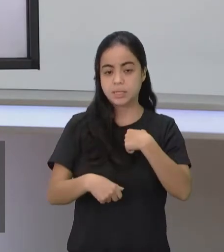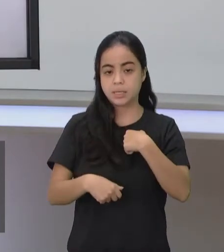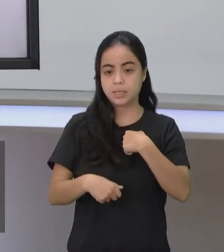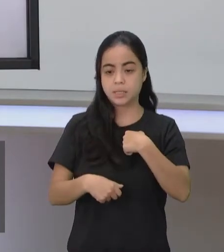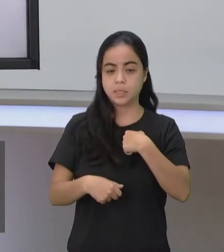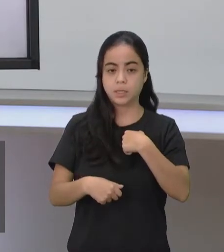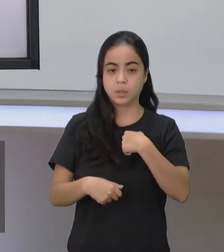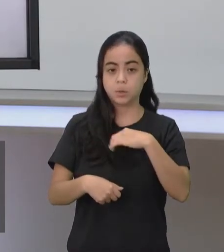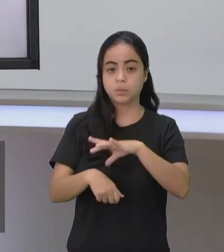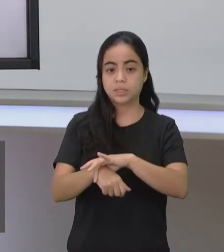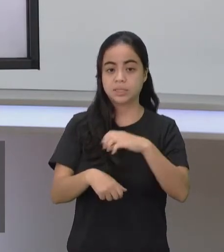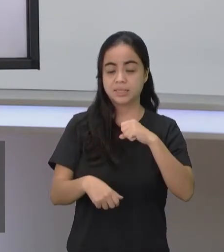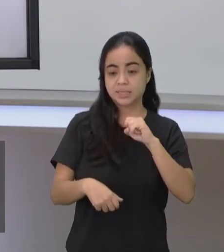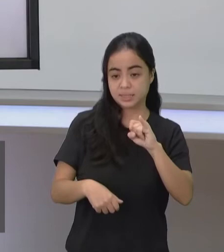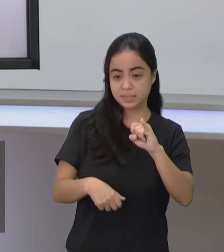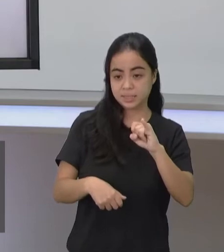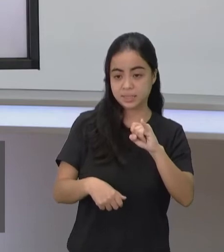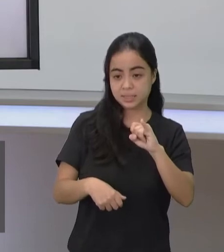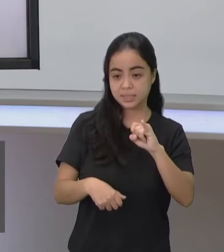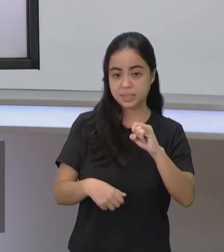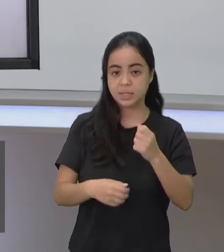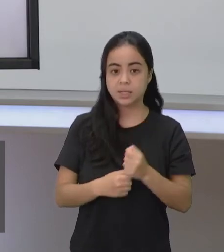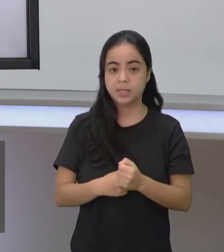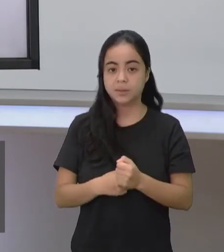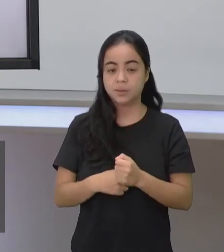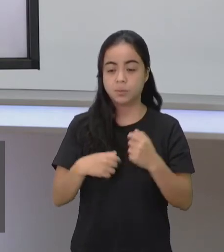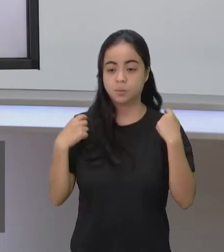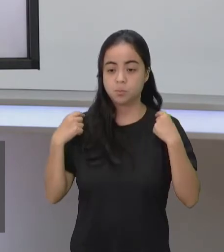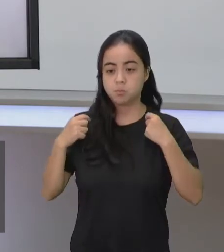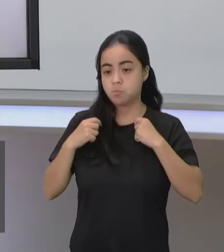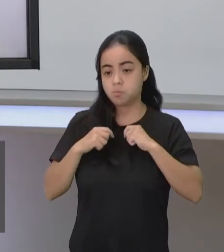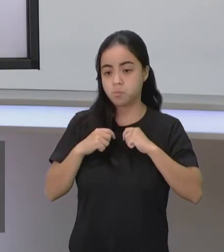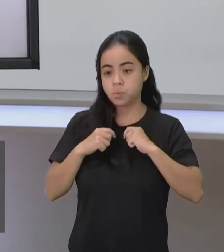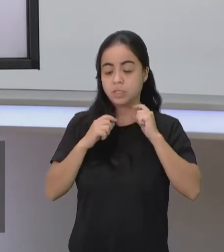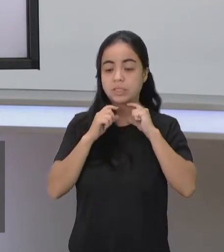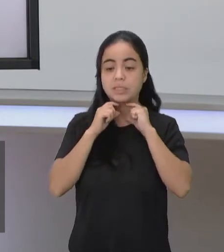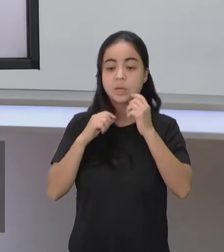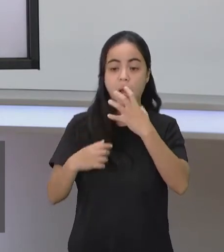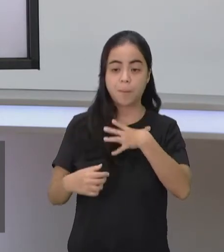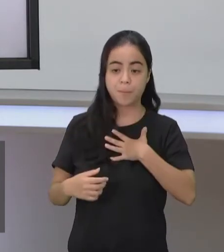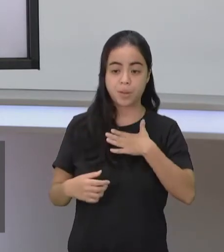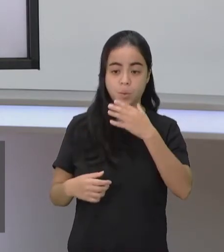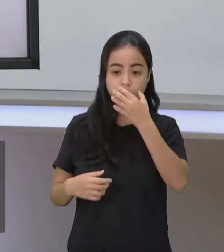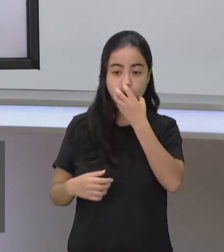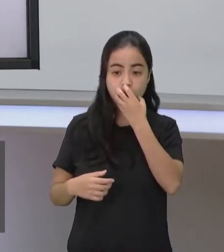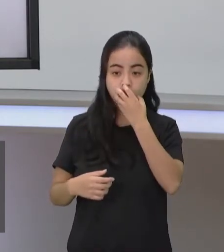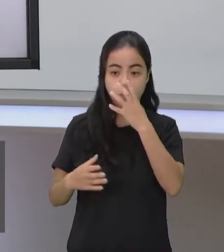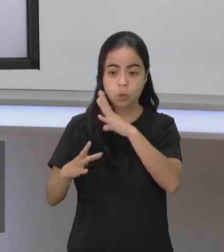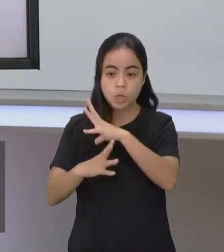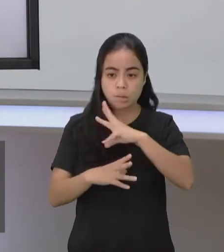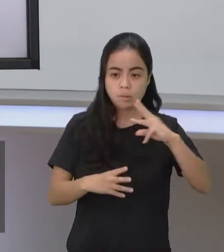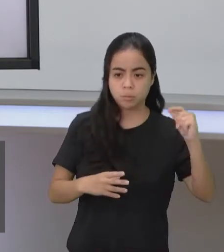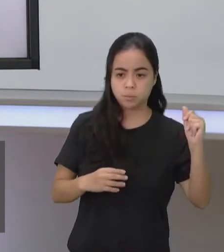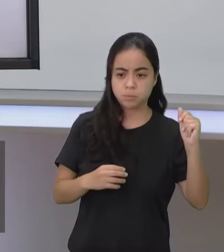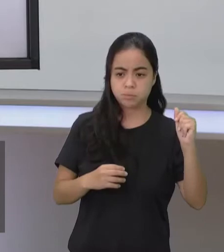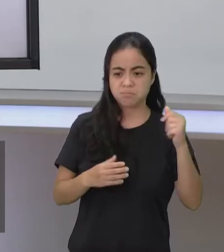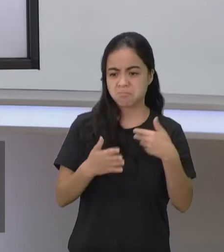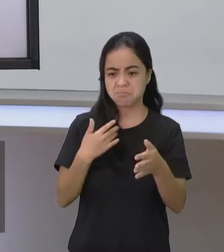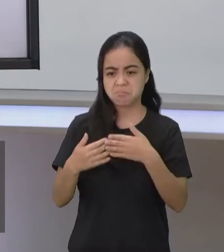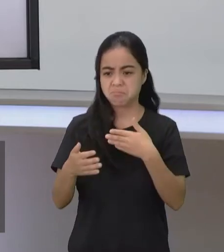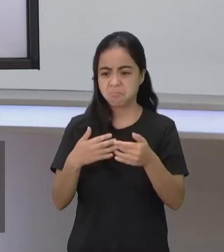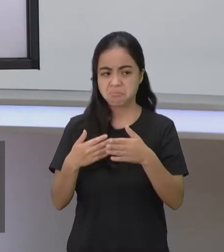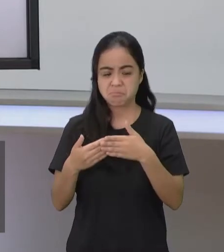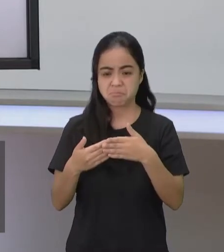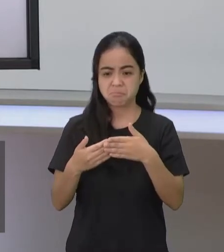cachorro, se você tirar a coleira dele e sumir com a coleira dele, ele nem vai perceber, né, porque na verdade ele não está nem aí para a coleira dele ou para qualquer